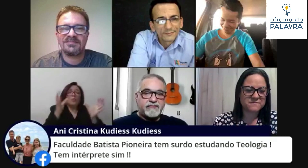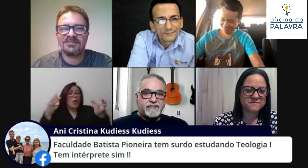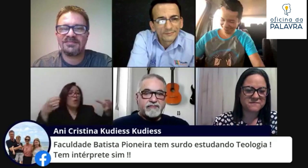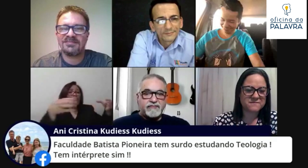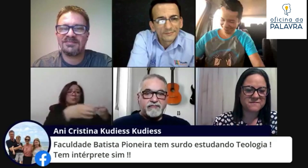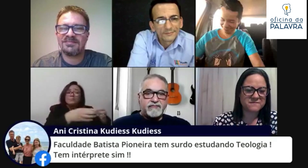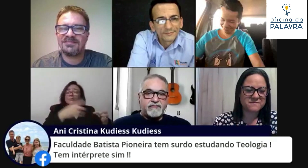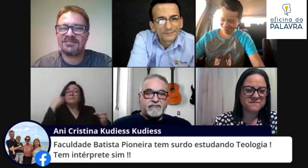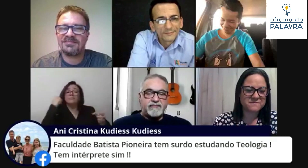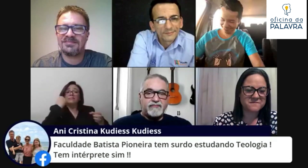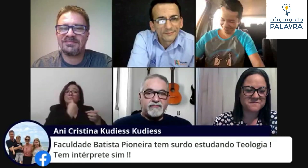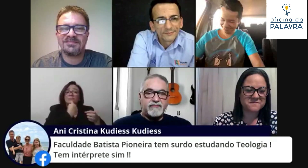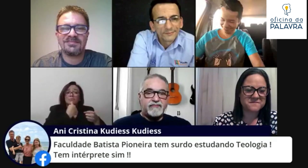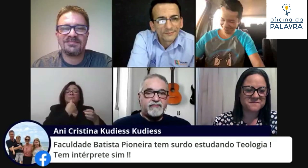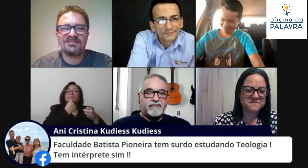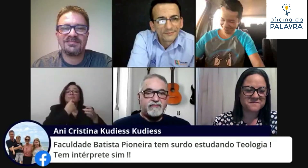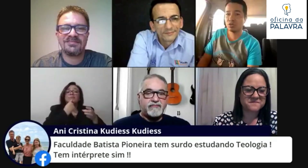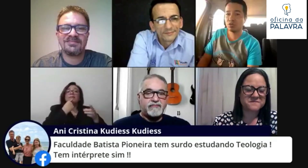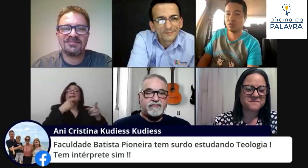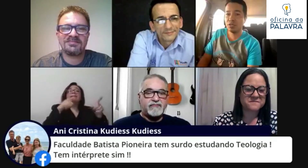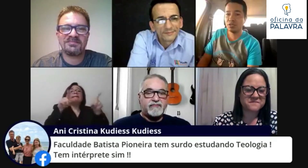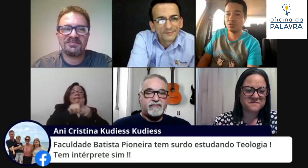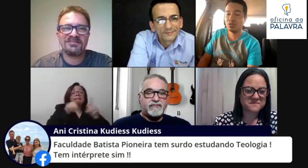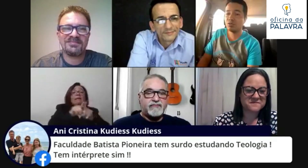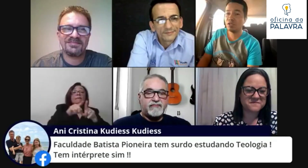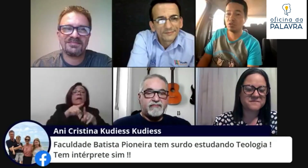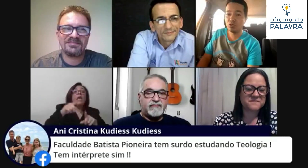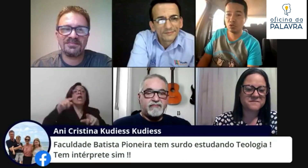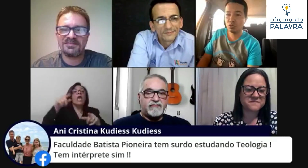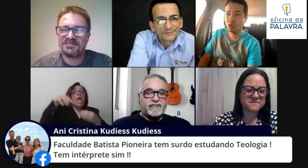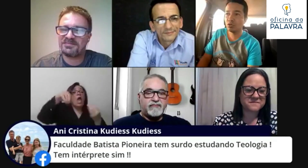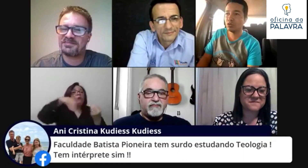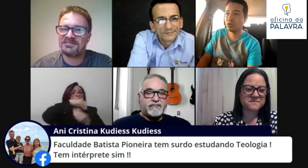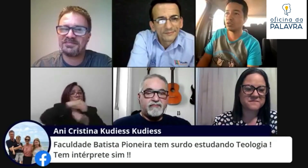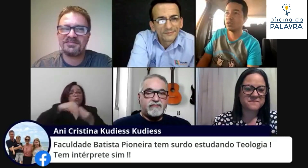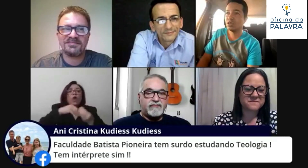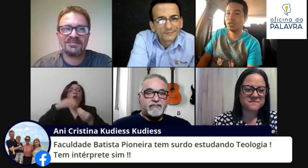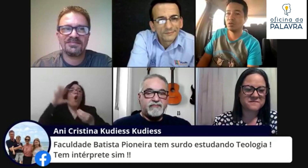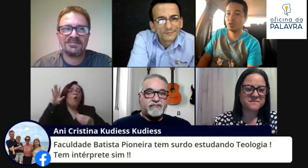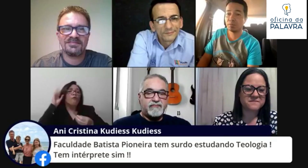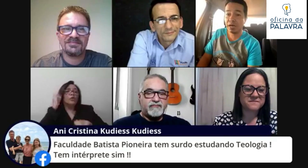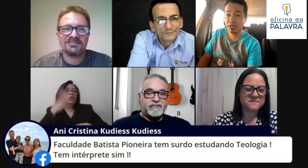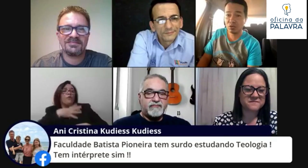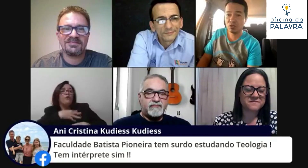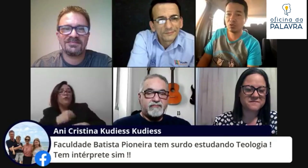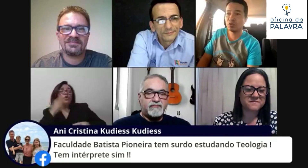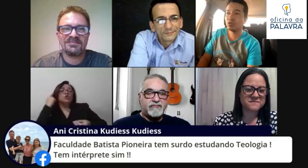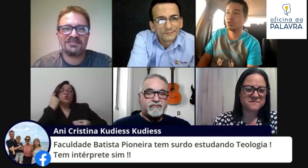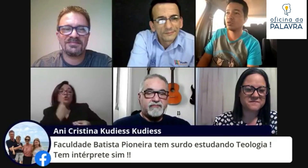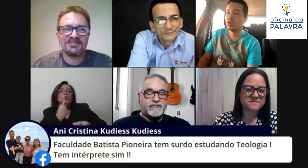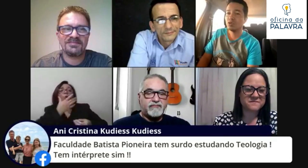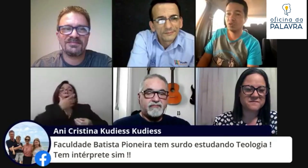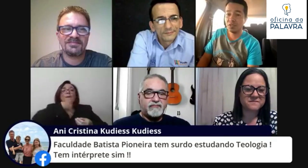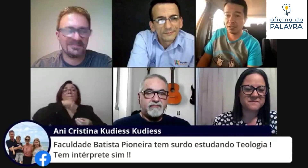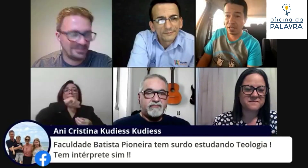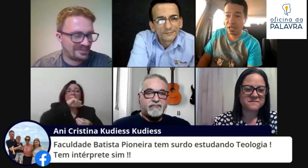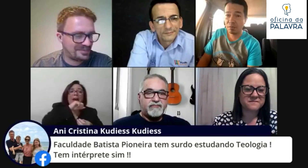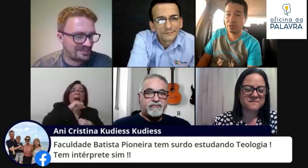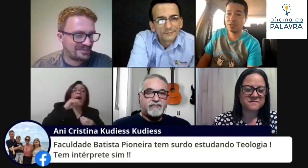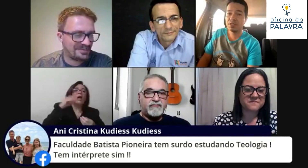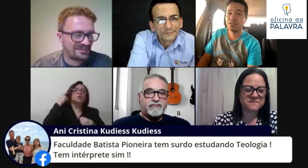surda, que aí envolve também as pessoas ouvintes, os filhos dos surdos, os pais dos surdos,